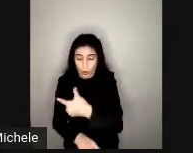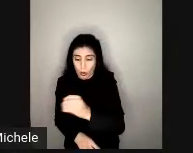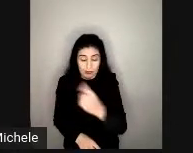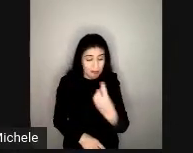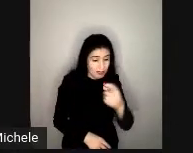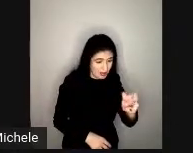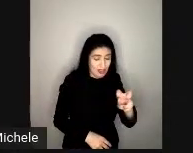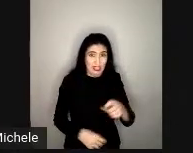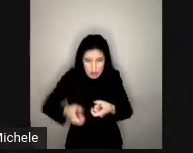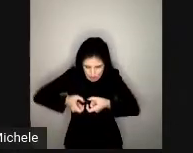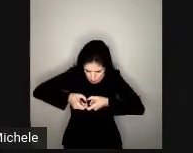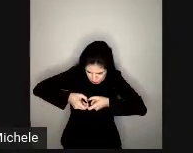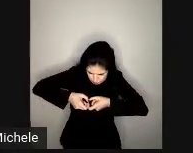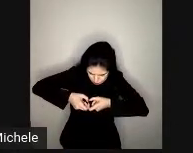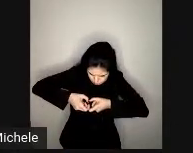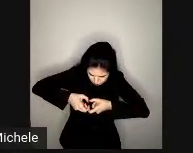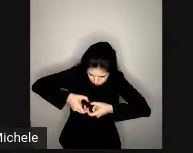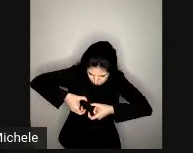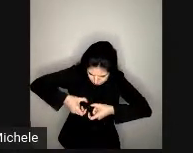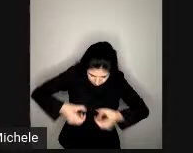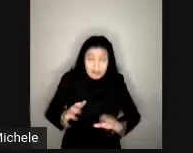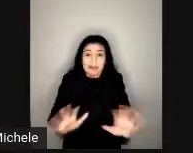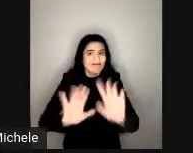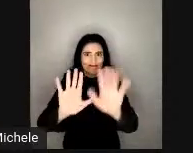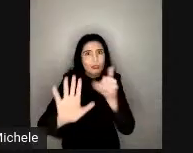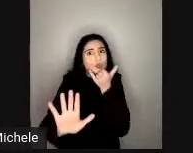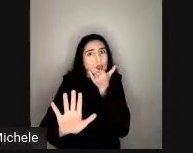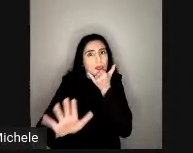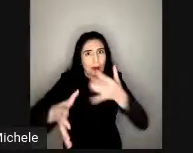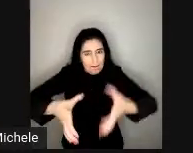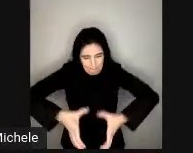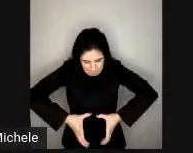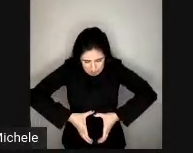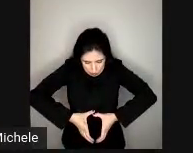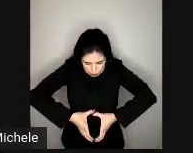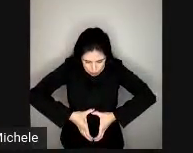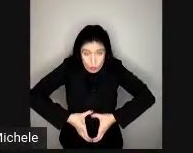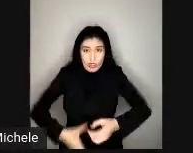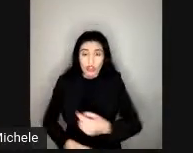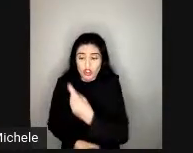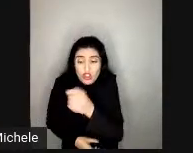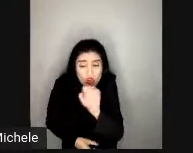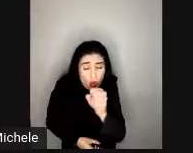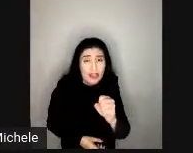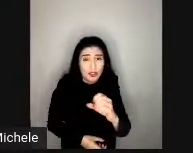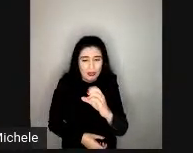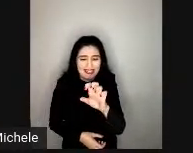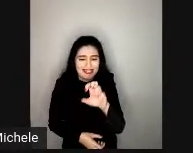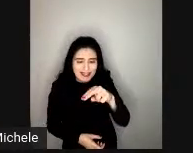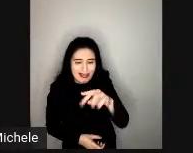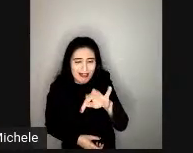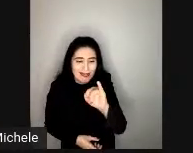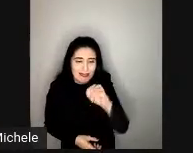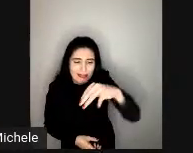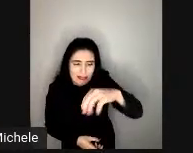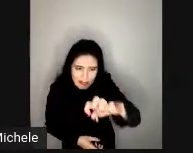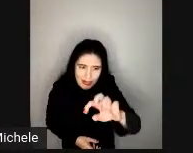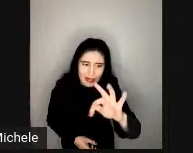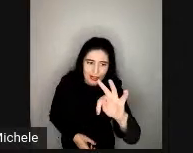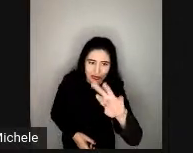de 18 centímetros na minha barriga e achando que eu estava engordando. Nossa, como eu estou engordando! Acho que é muita